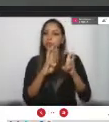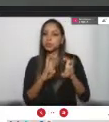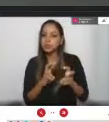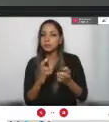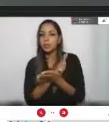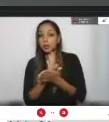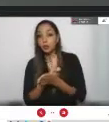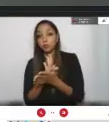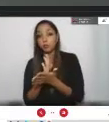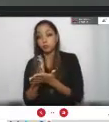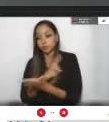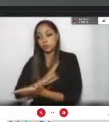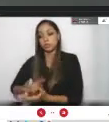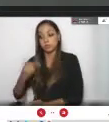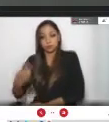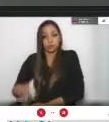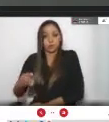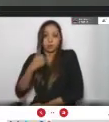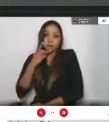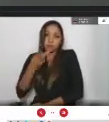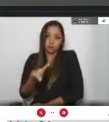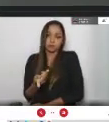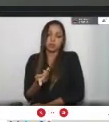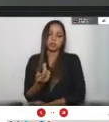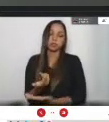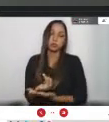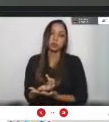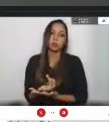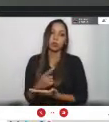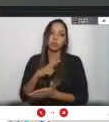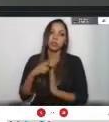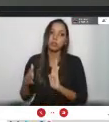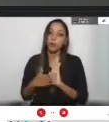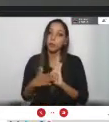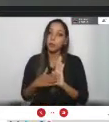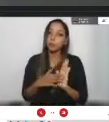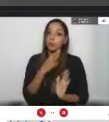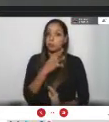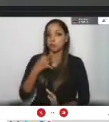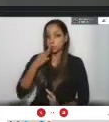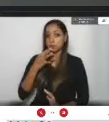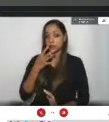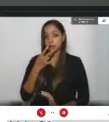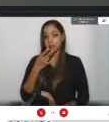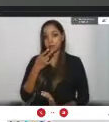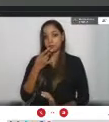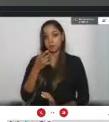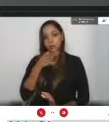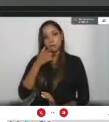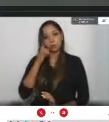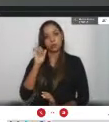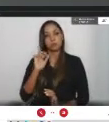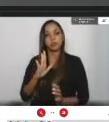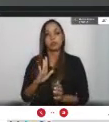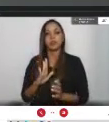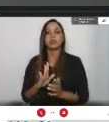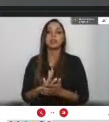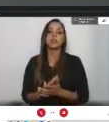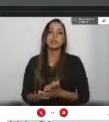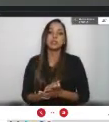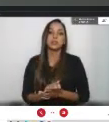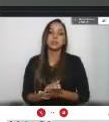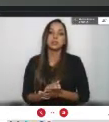vereadores. Lançamos, inclusive, a proposta aqui que foi feita pela vereadora Fativan e hoje reforçada